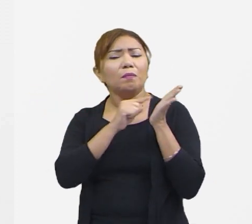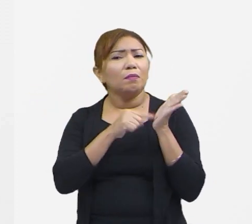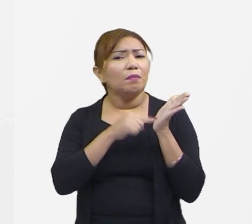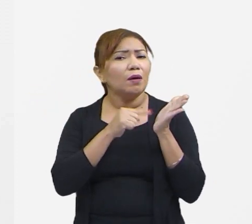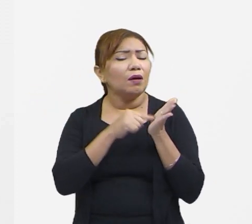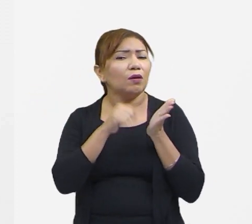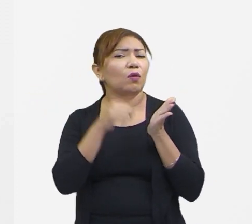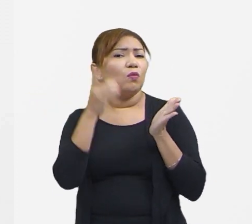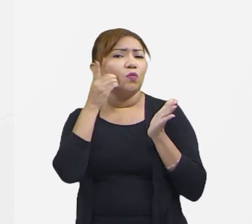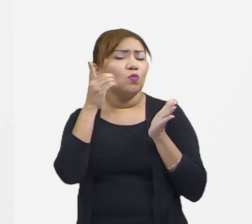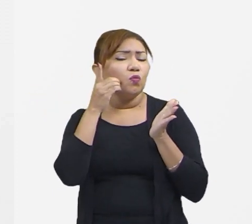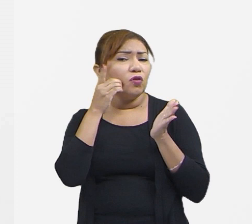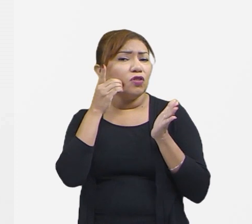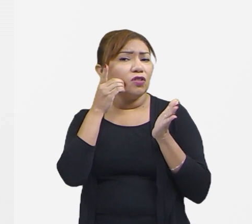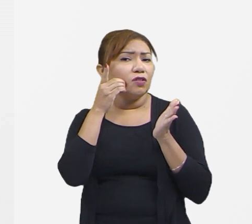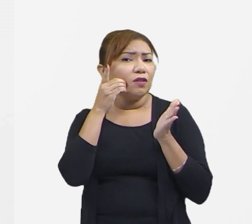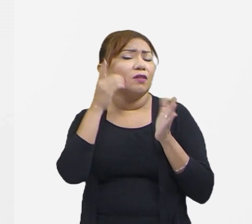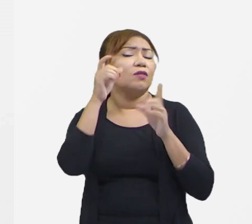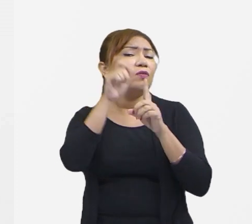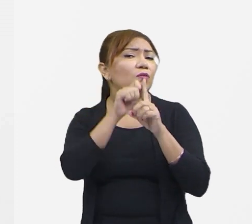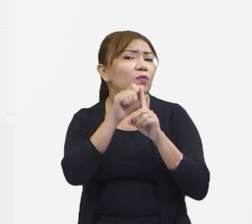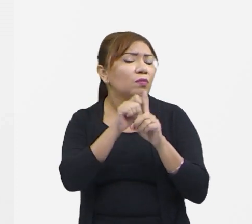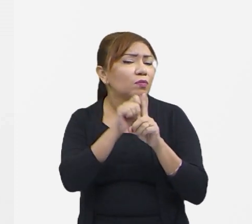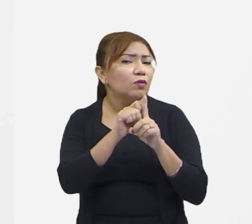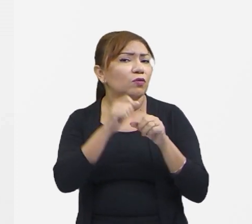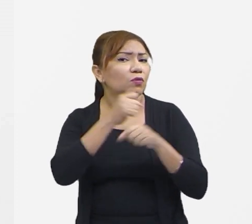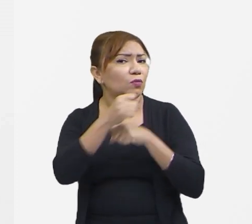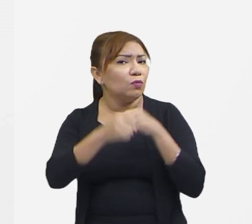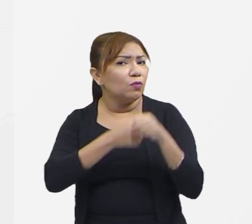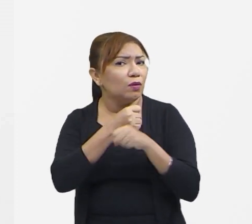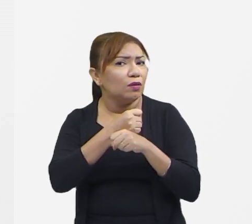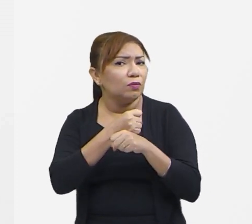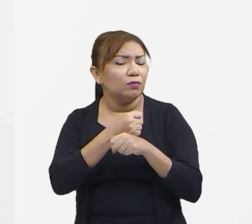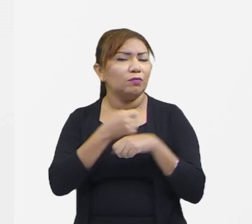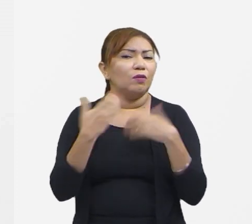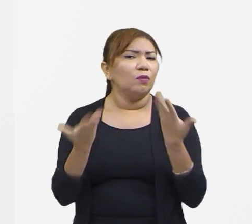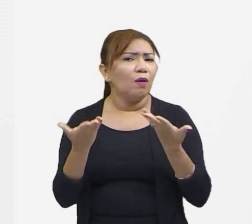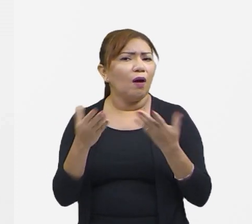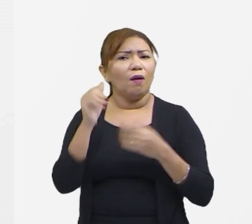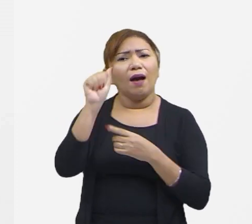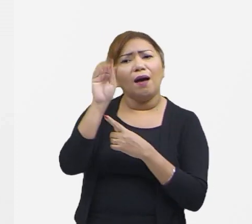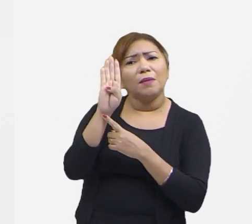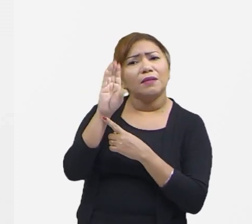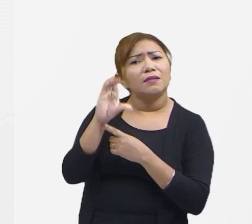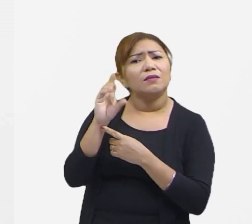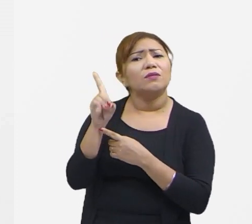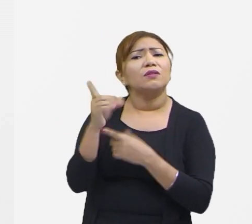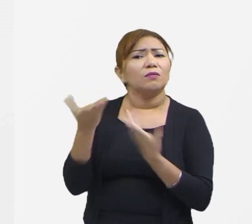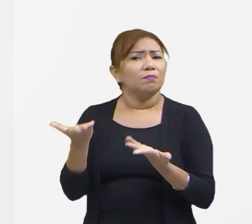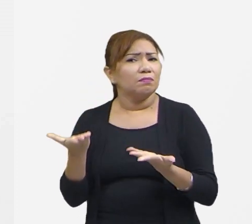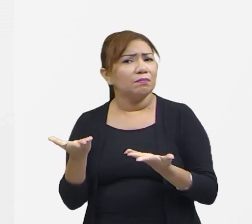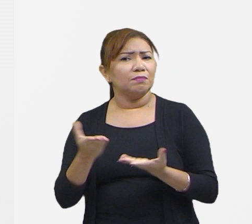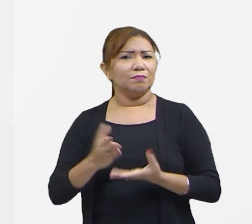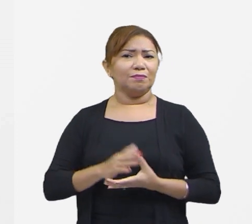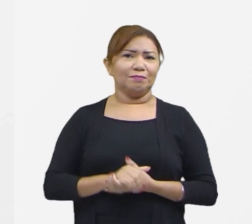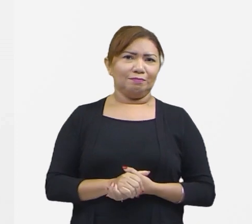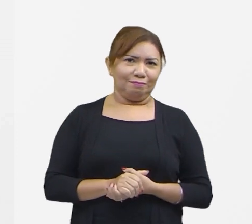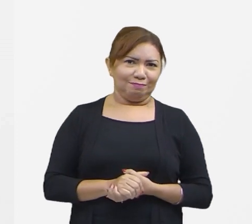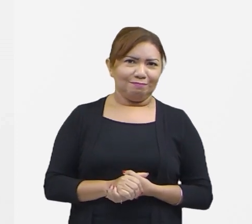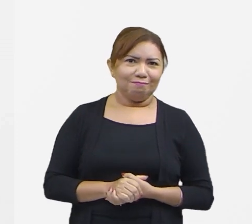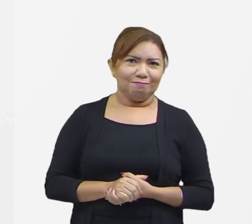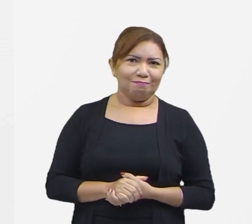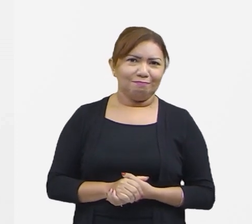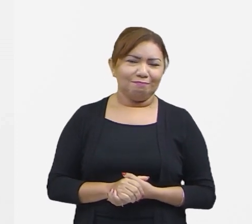quatro alternativas: A, B, C e D. Pensem aí na resposta.